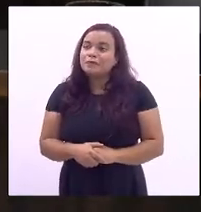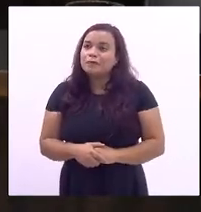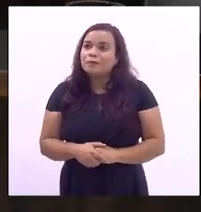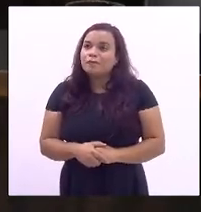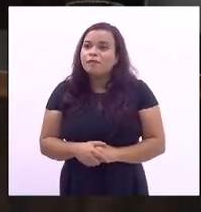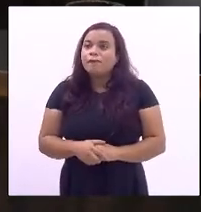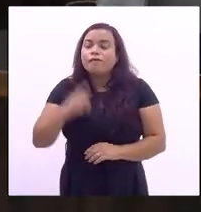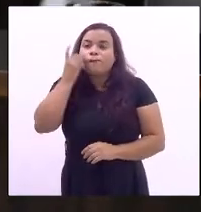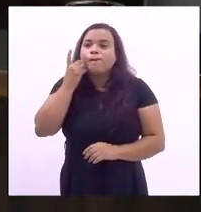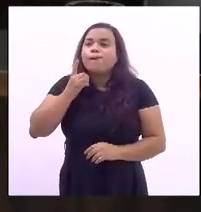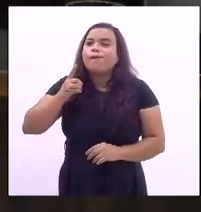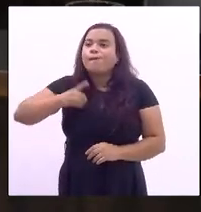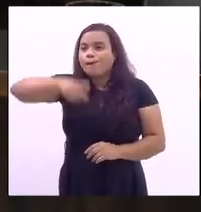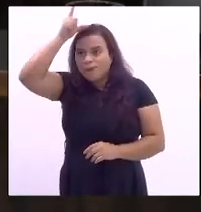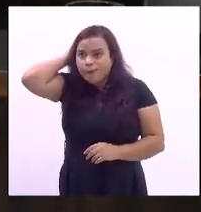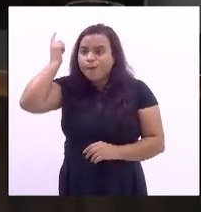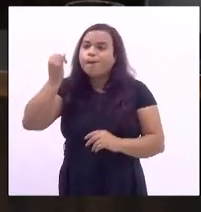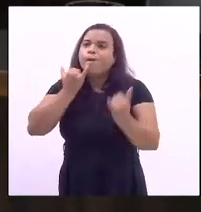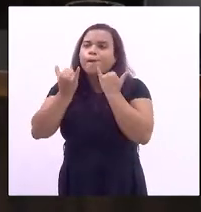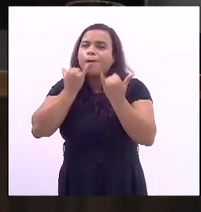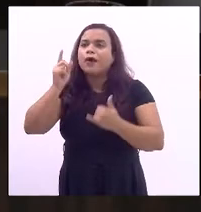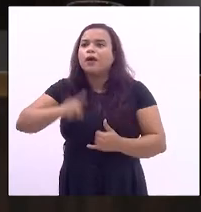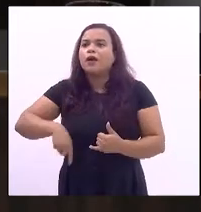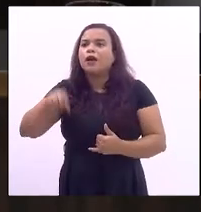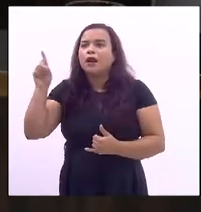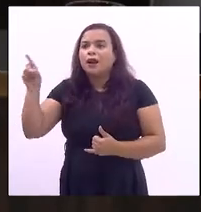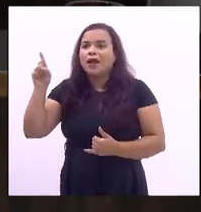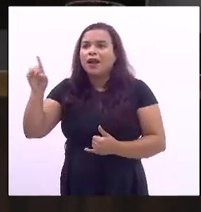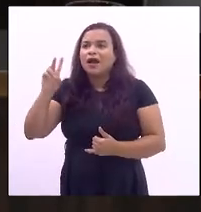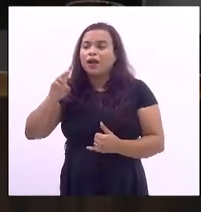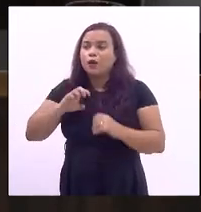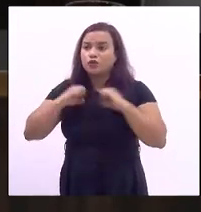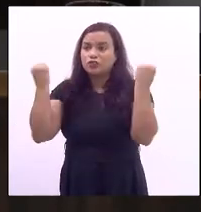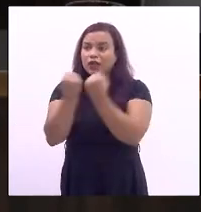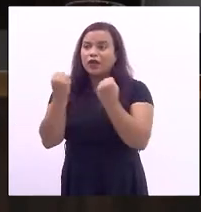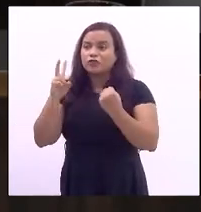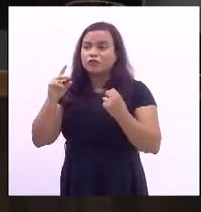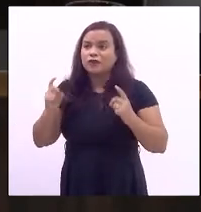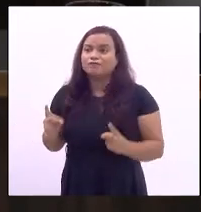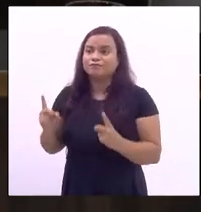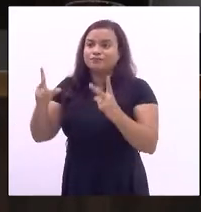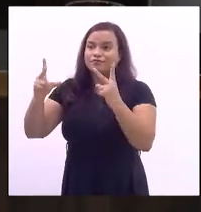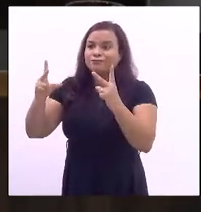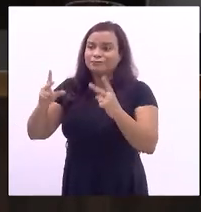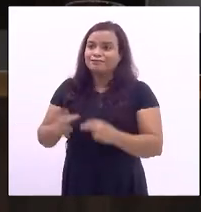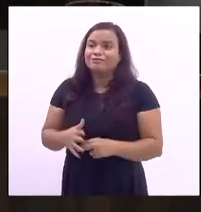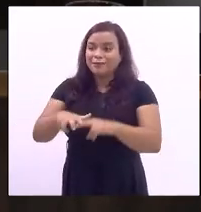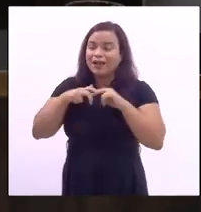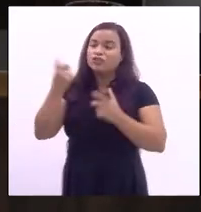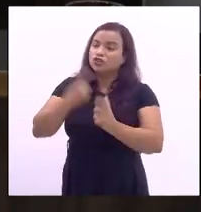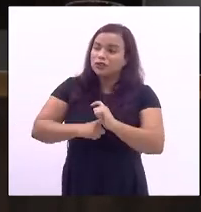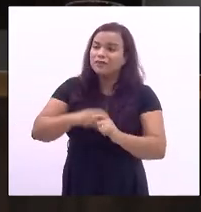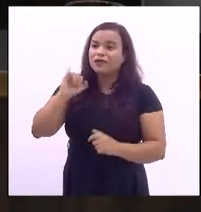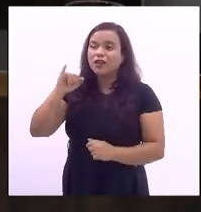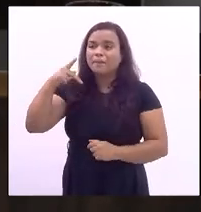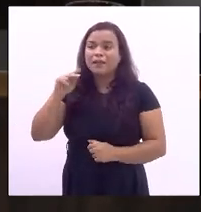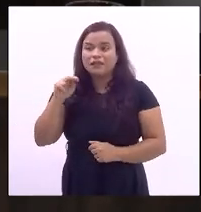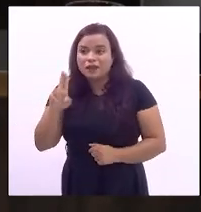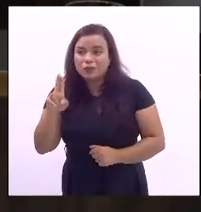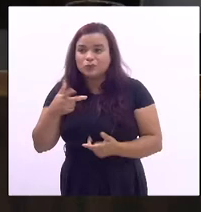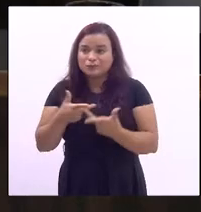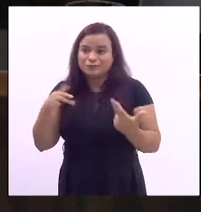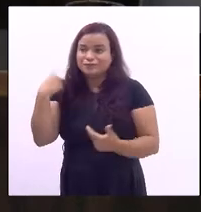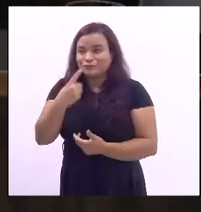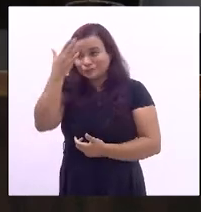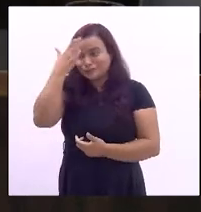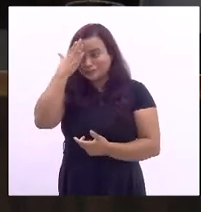o resultado Luiz é que a informação é que o estádio está indo a leilão por conta de dívida de como o IPTU e a gente